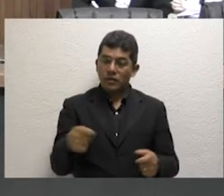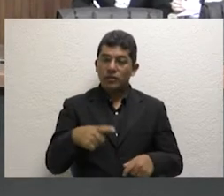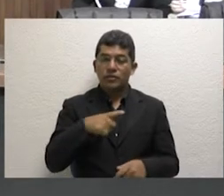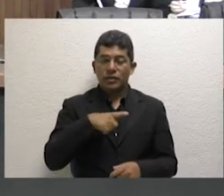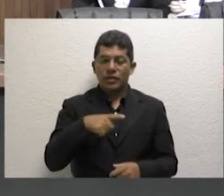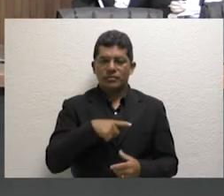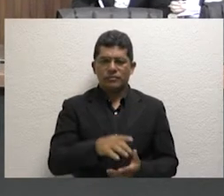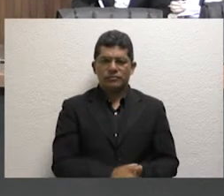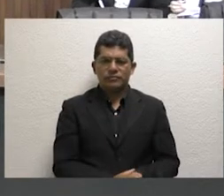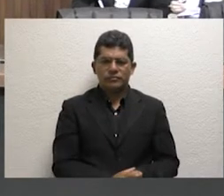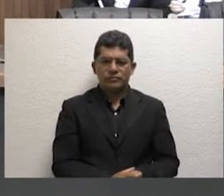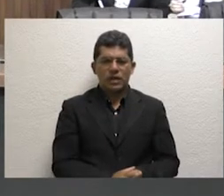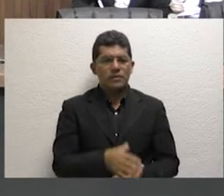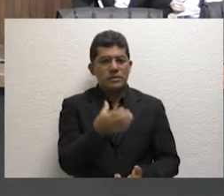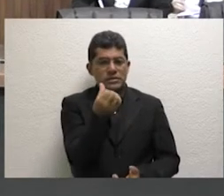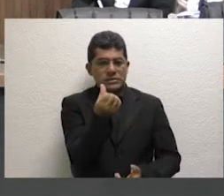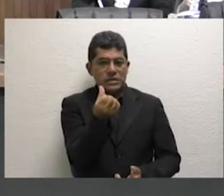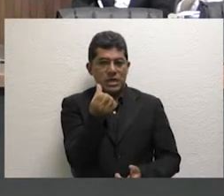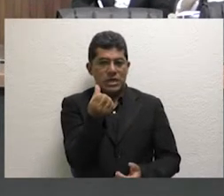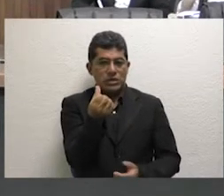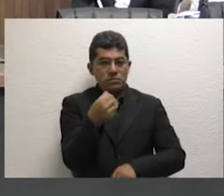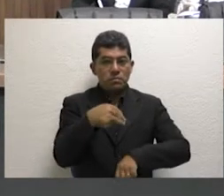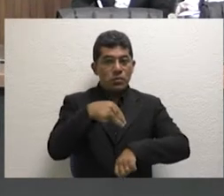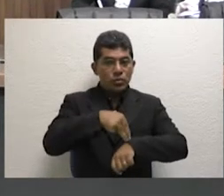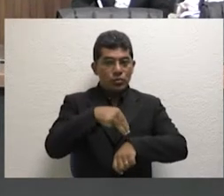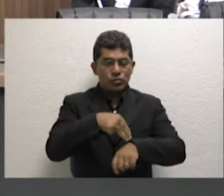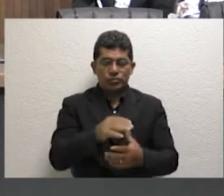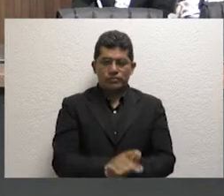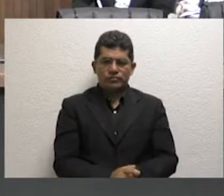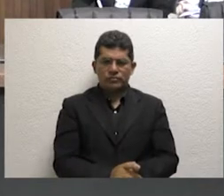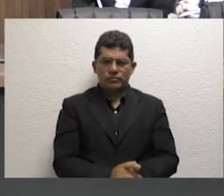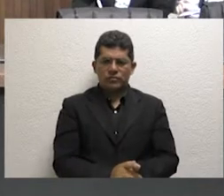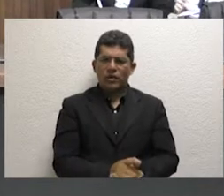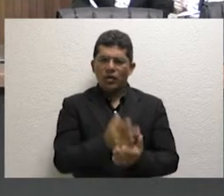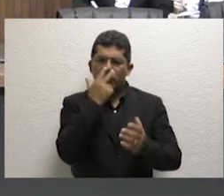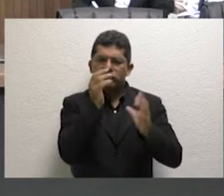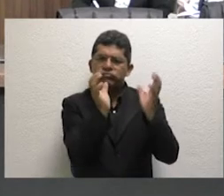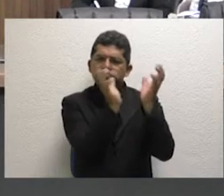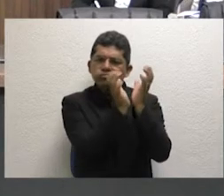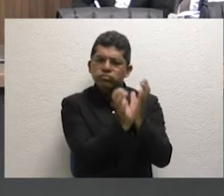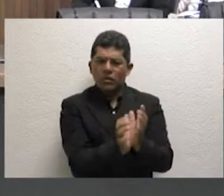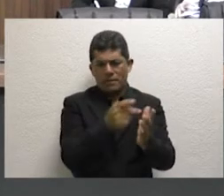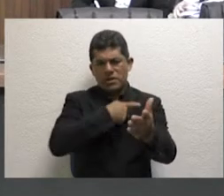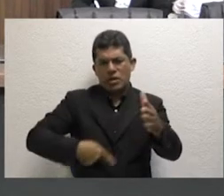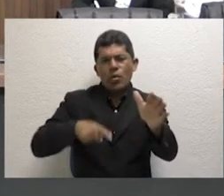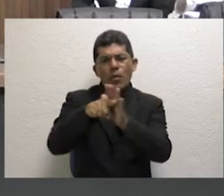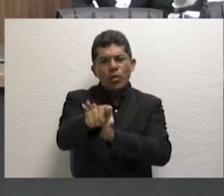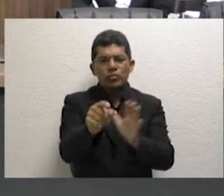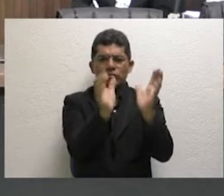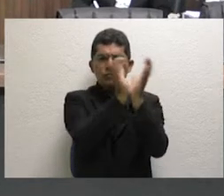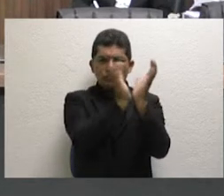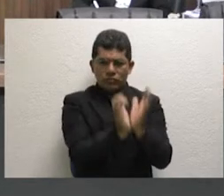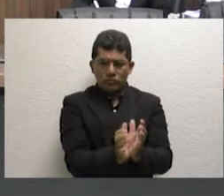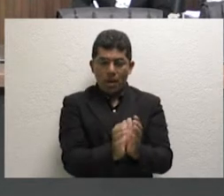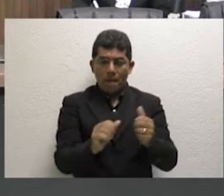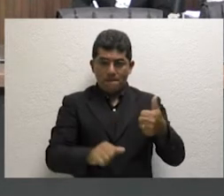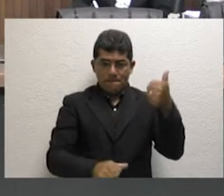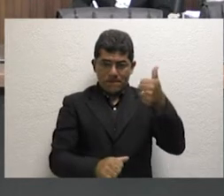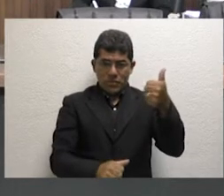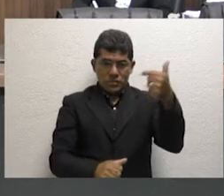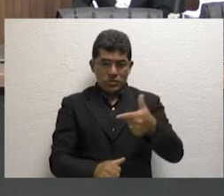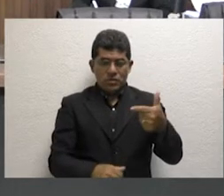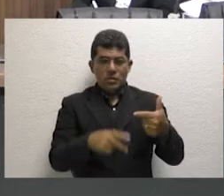seis minutos senhor presidente poderia falar a ordem dos blocos por favor segundo bloco